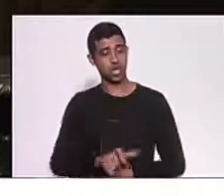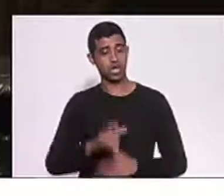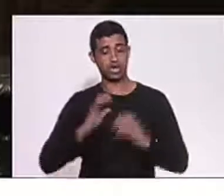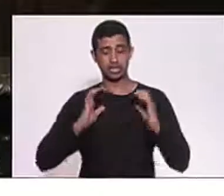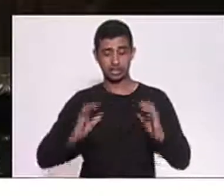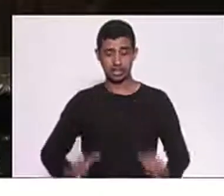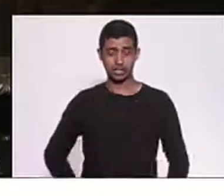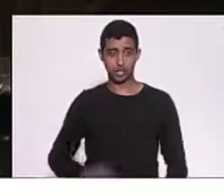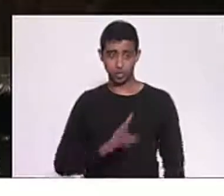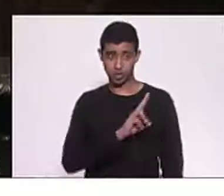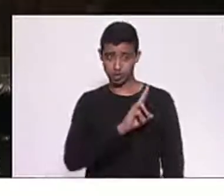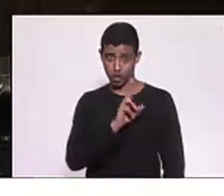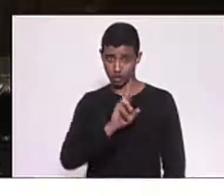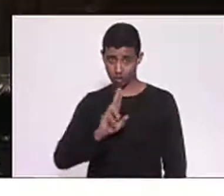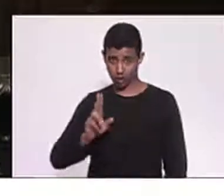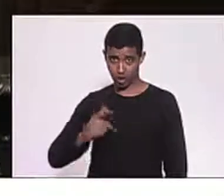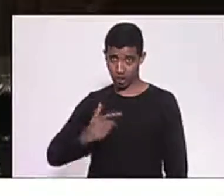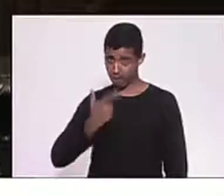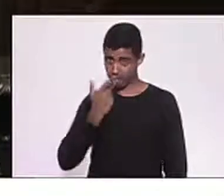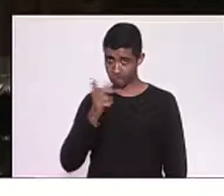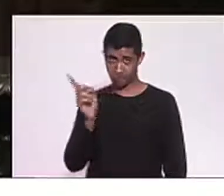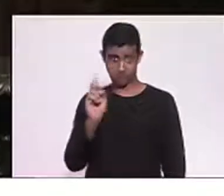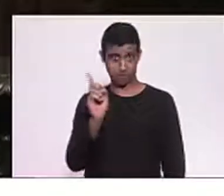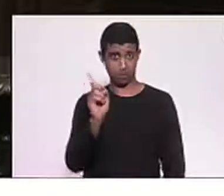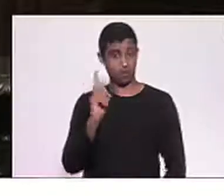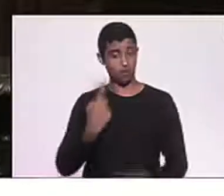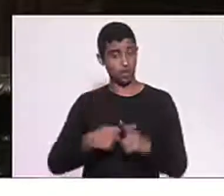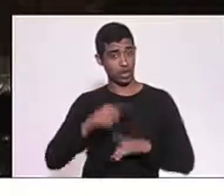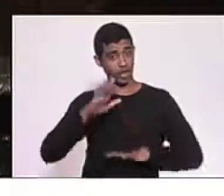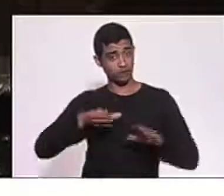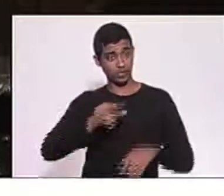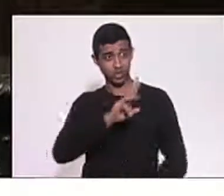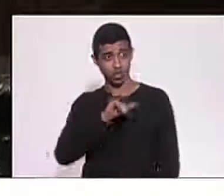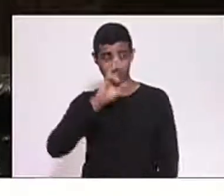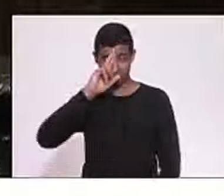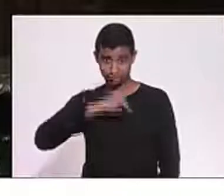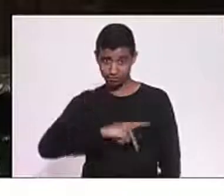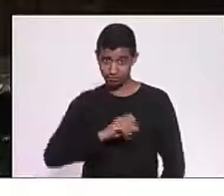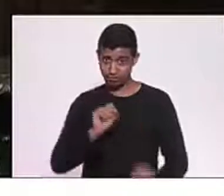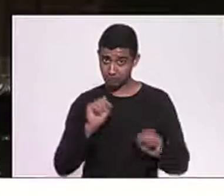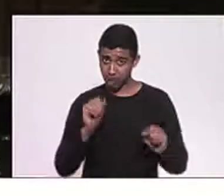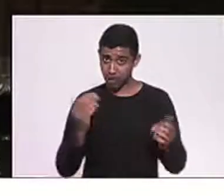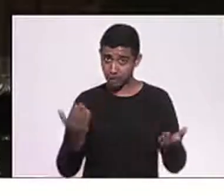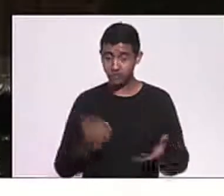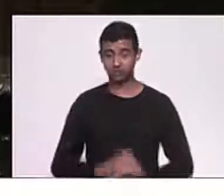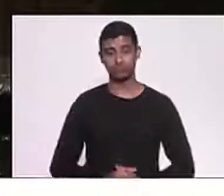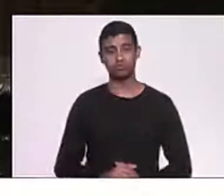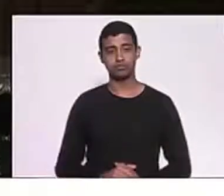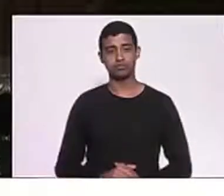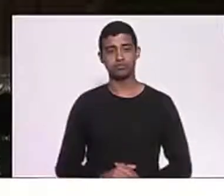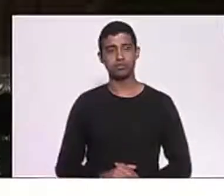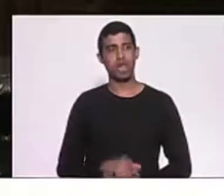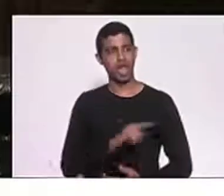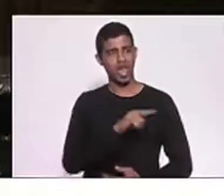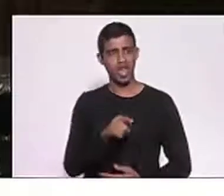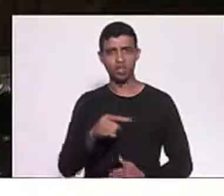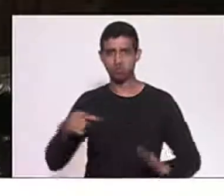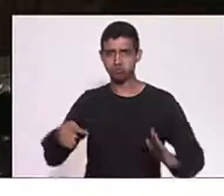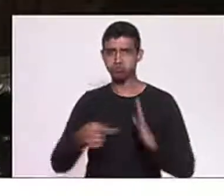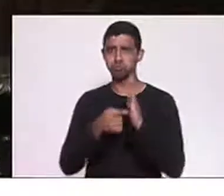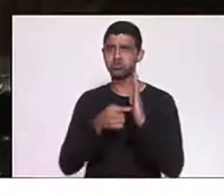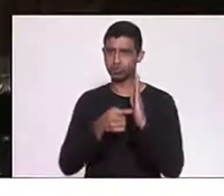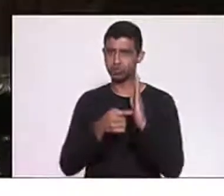não vou nominá-los, porque posso errar o nome das peças, que são acusadas de